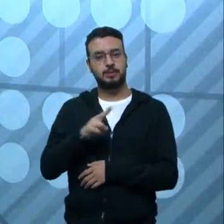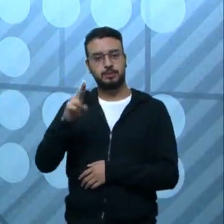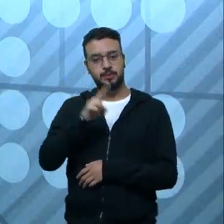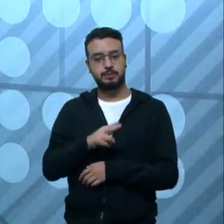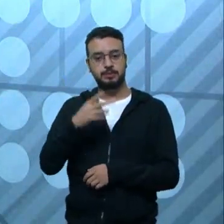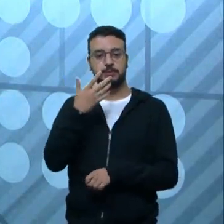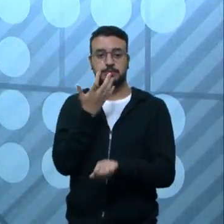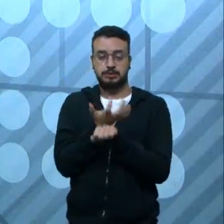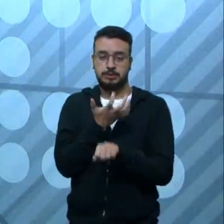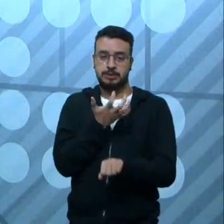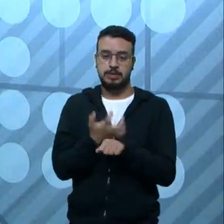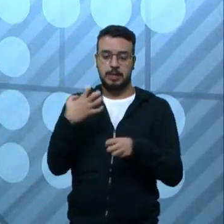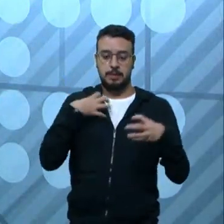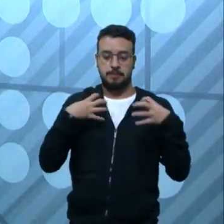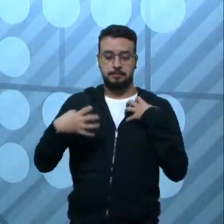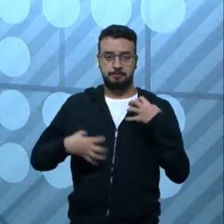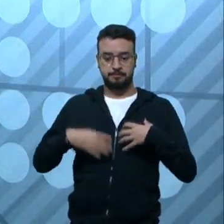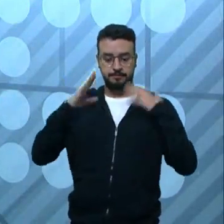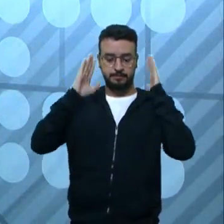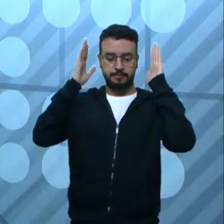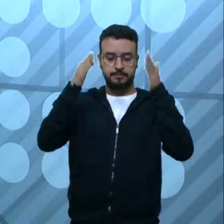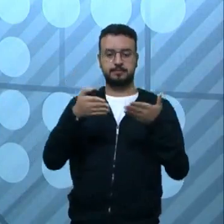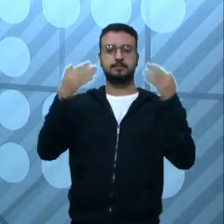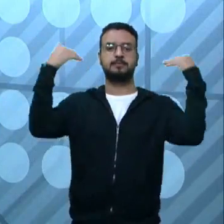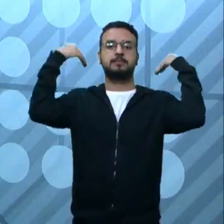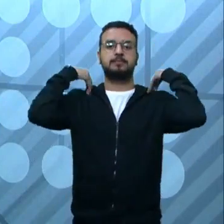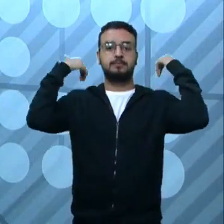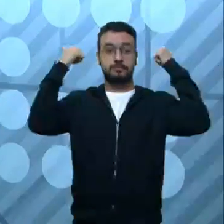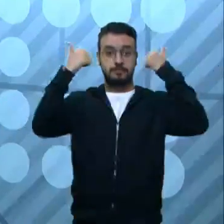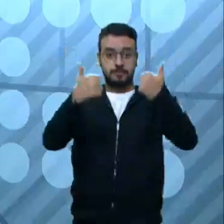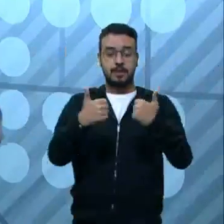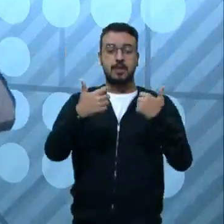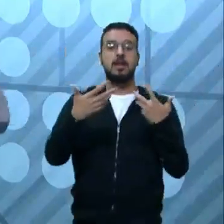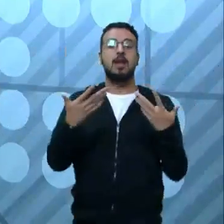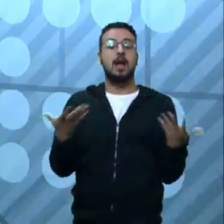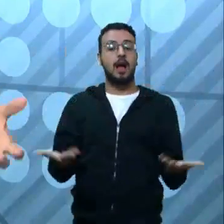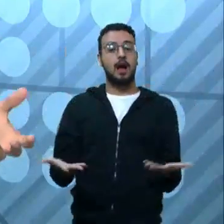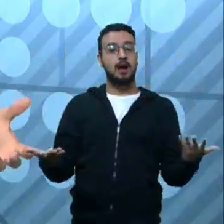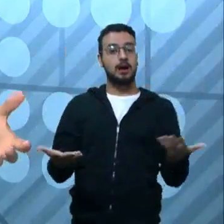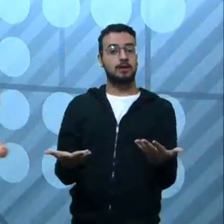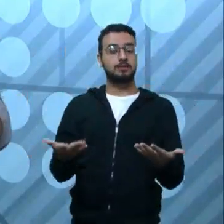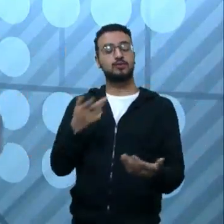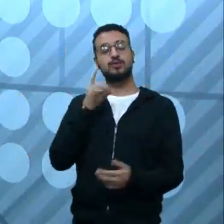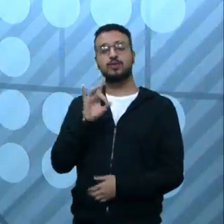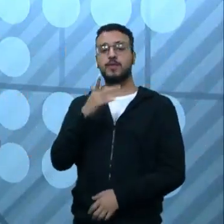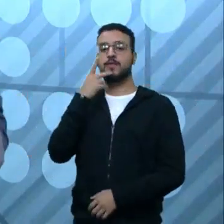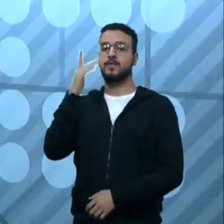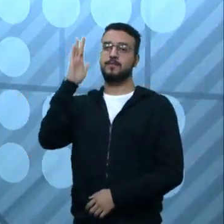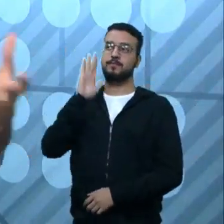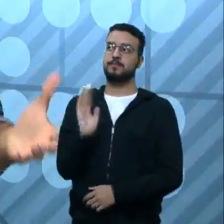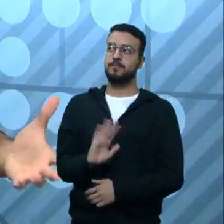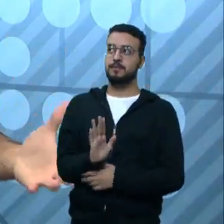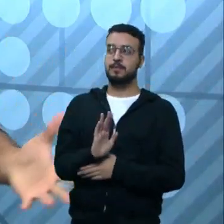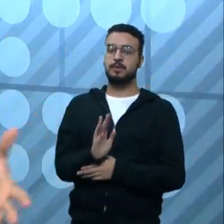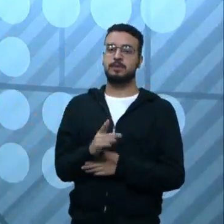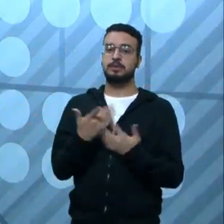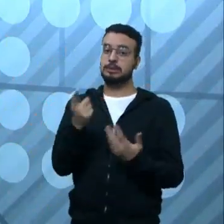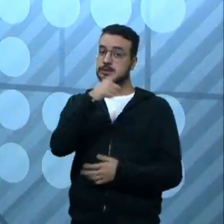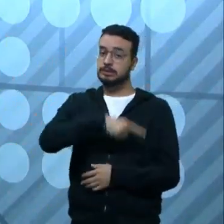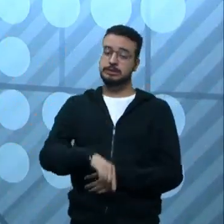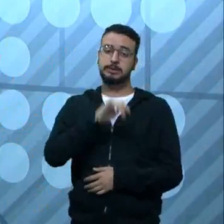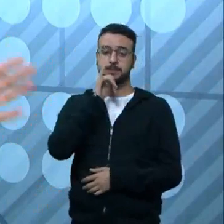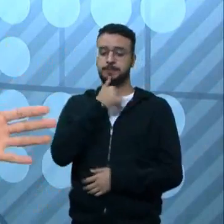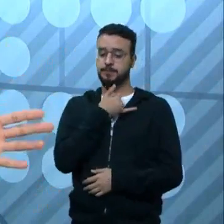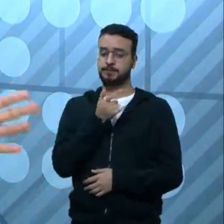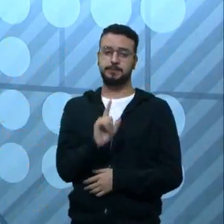de Anatomia Aplicada à Educação Física, tá certo? Agora, para a gente se despedir, né, não fica triste, a